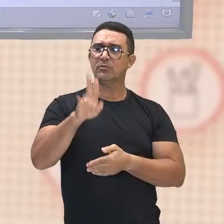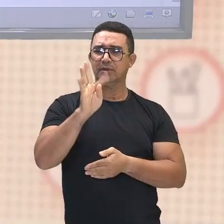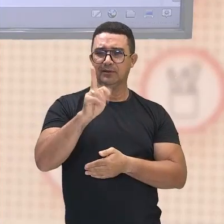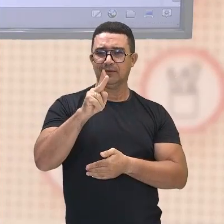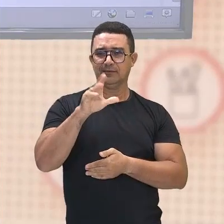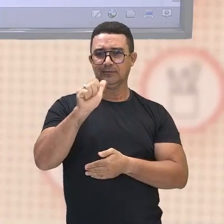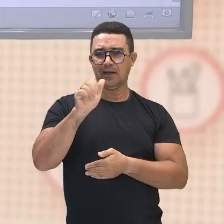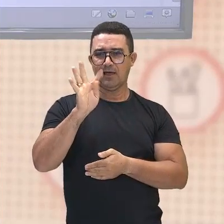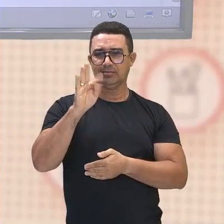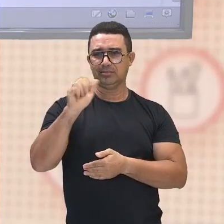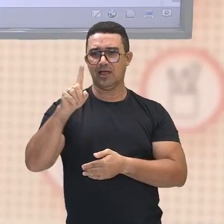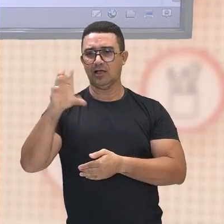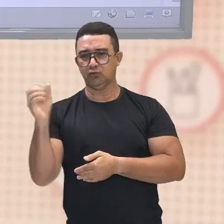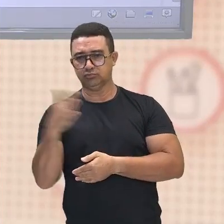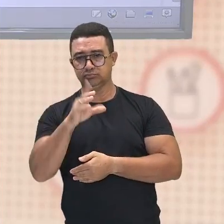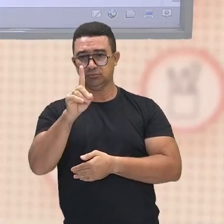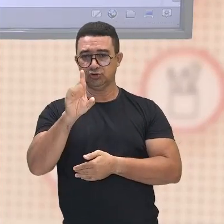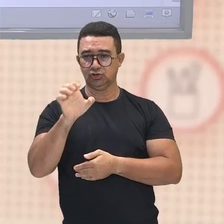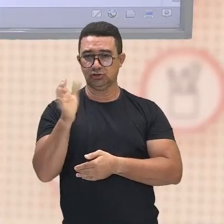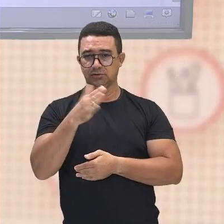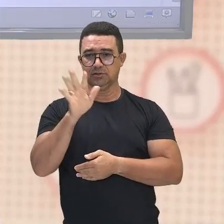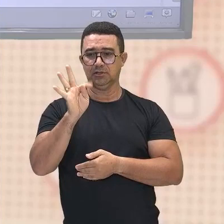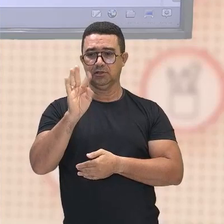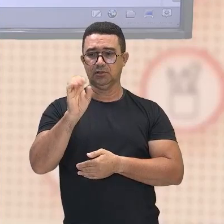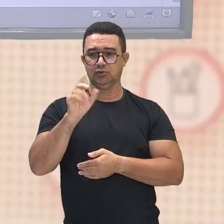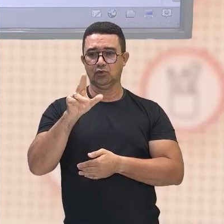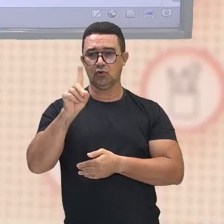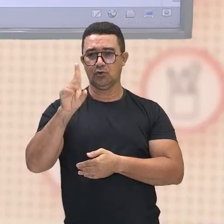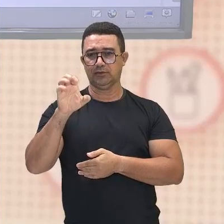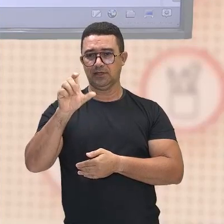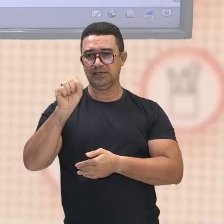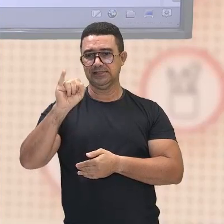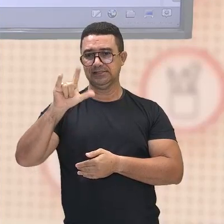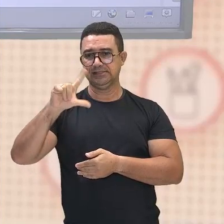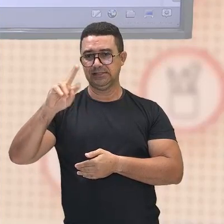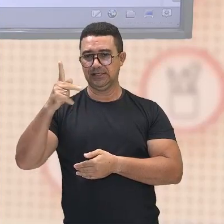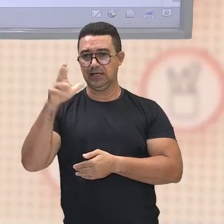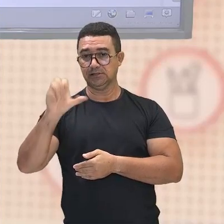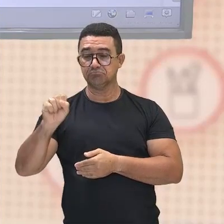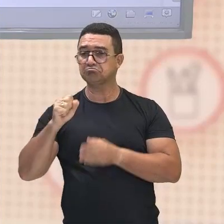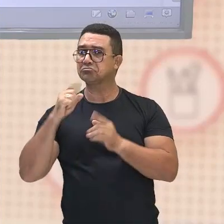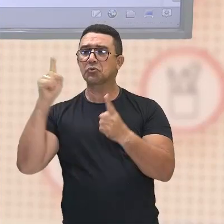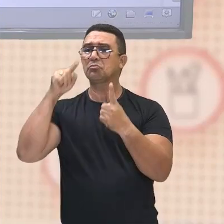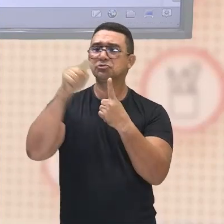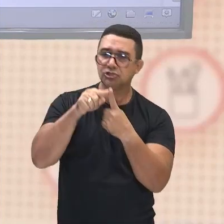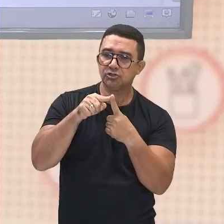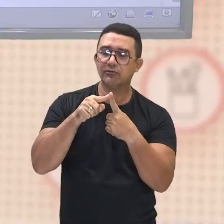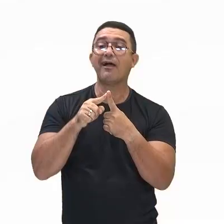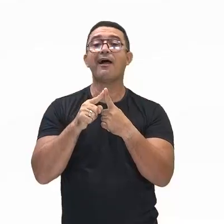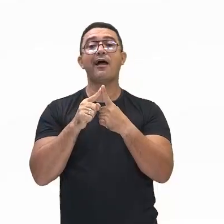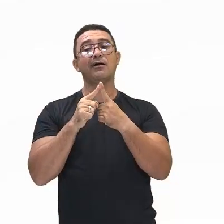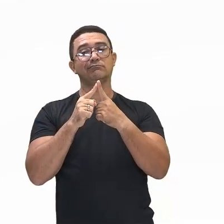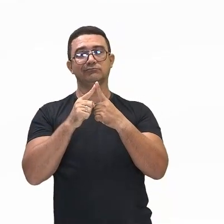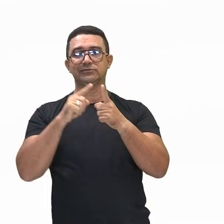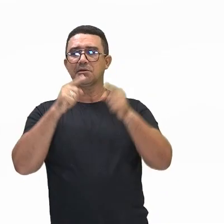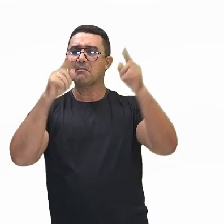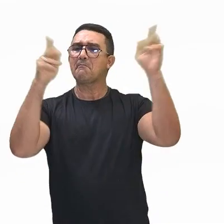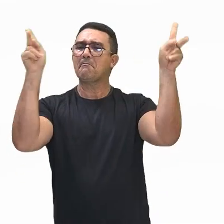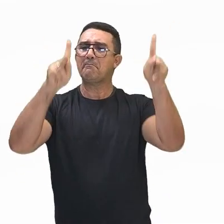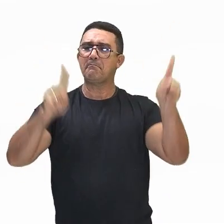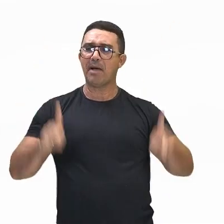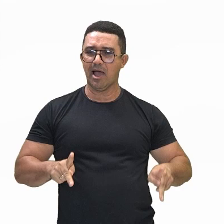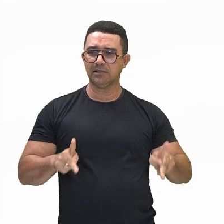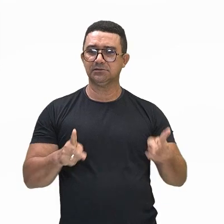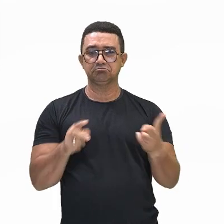pudesse, então, pacificar esses reinos, que é o que a gente verifica agora. Então, o Tratado de Tordesilhas, ele foi um acordo